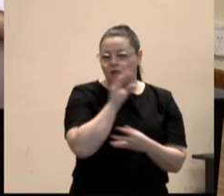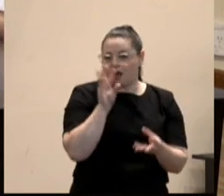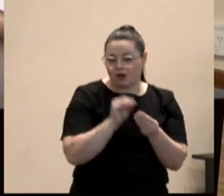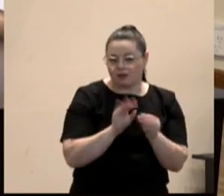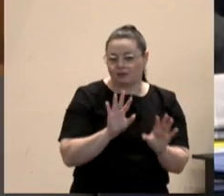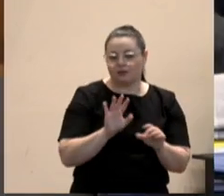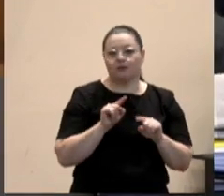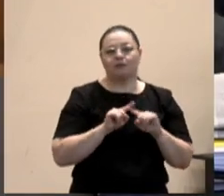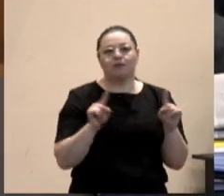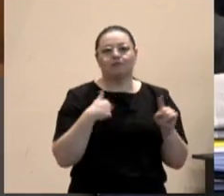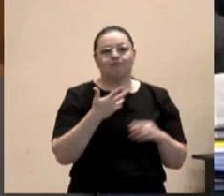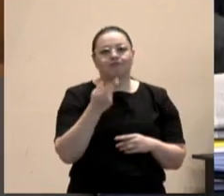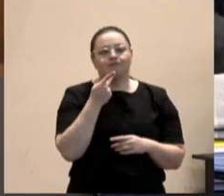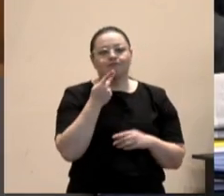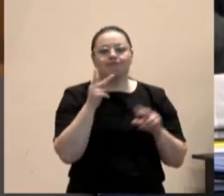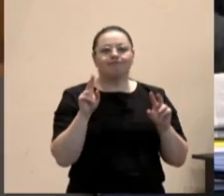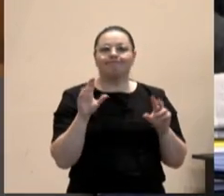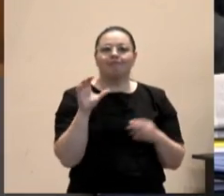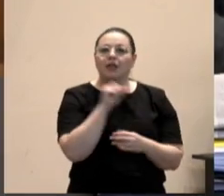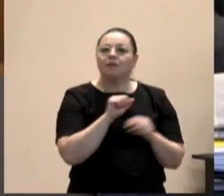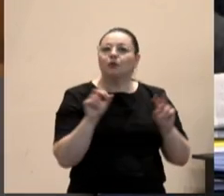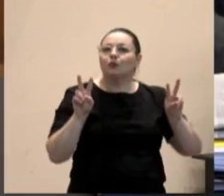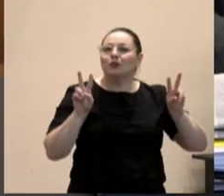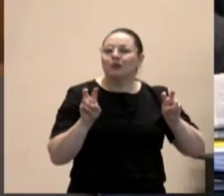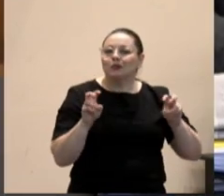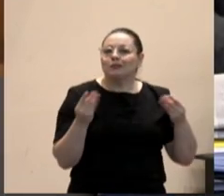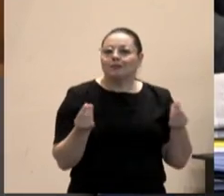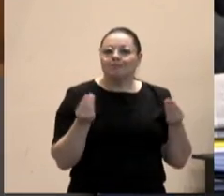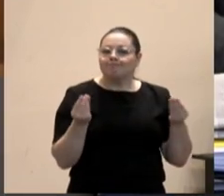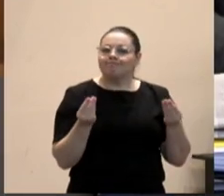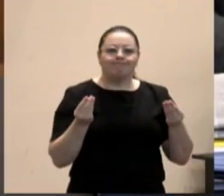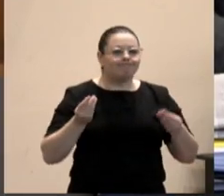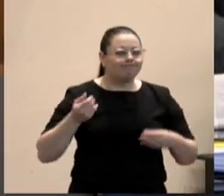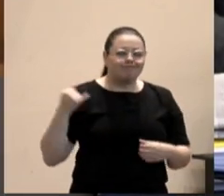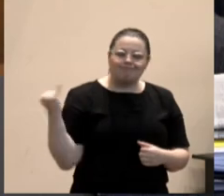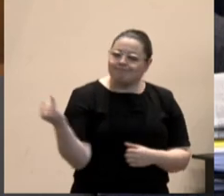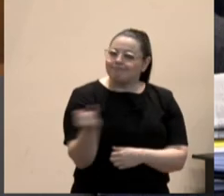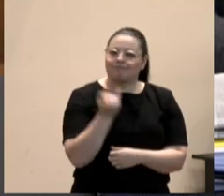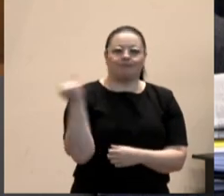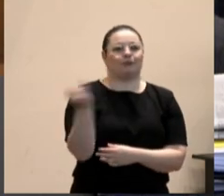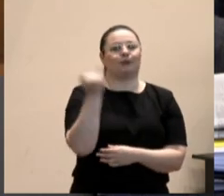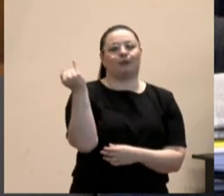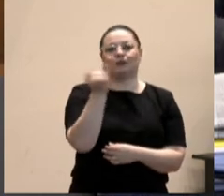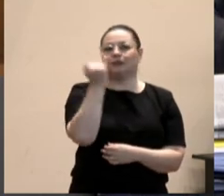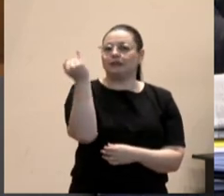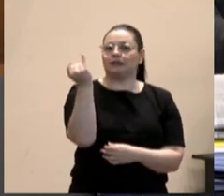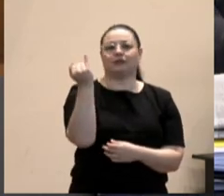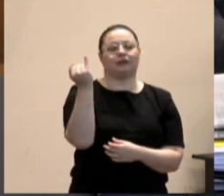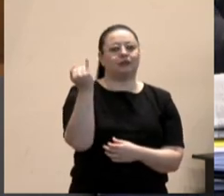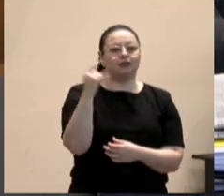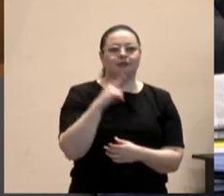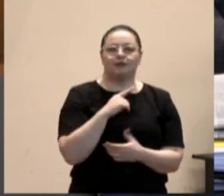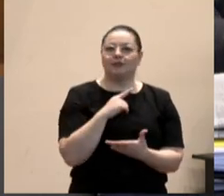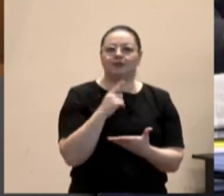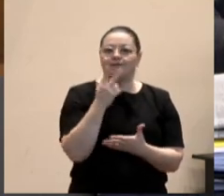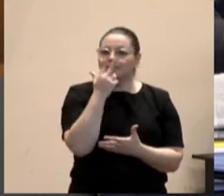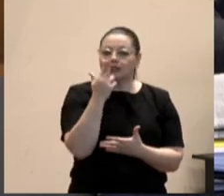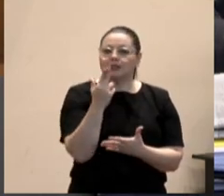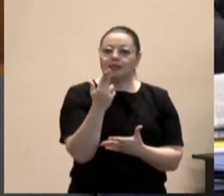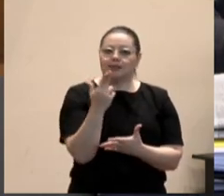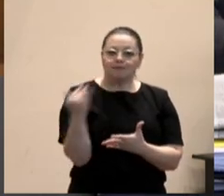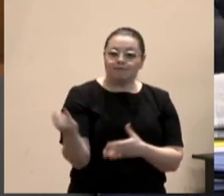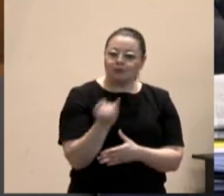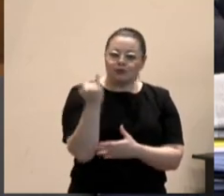rapidamente. Ele é um tema tão importante, né, fundamental, eu diria, para tudo aquilo